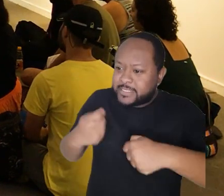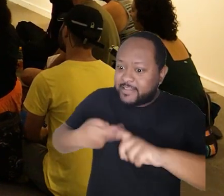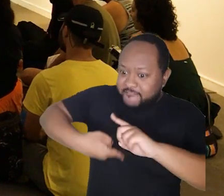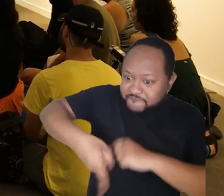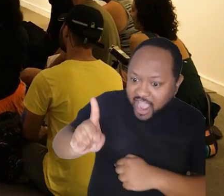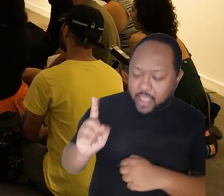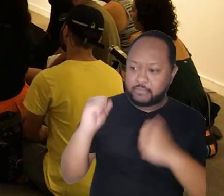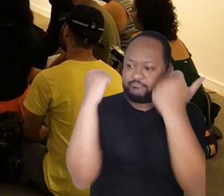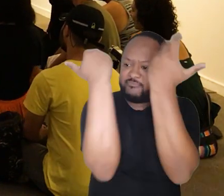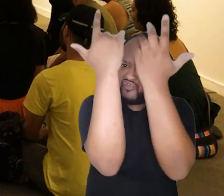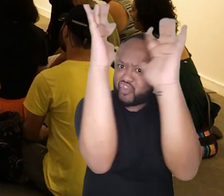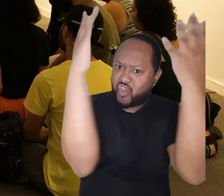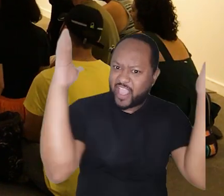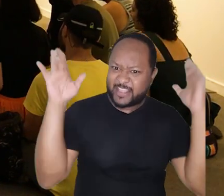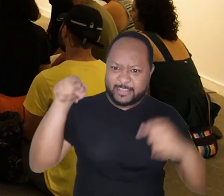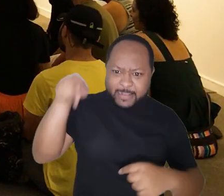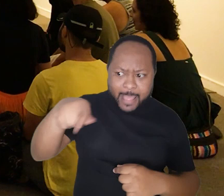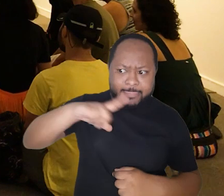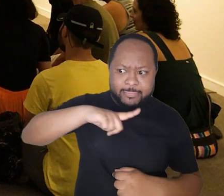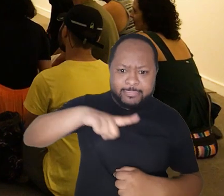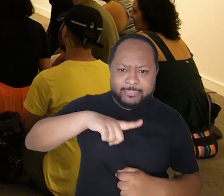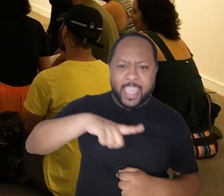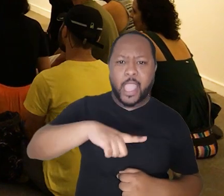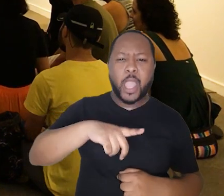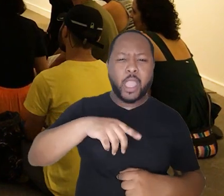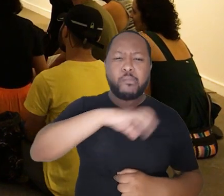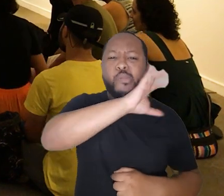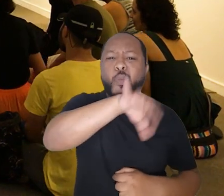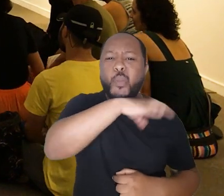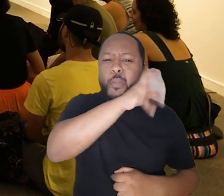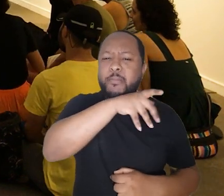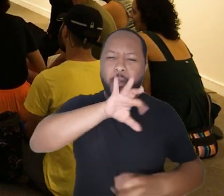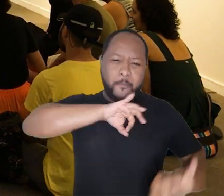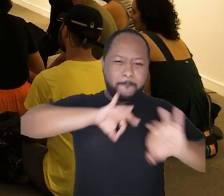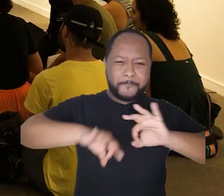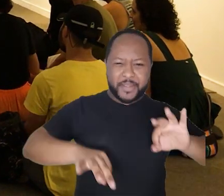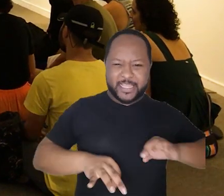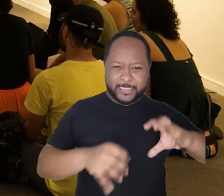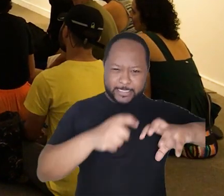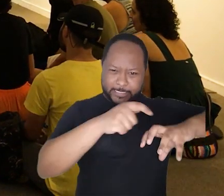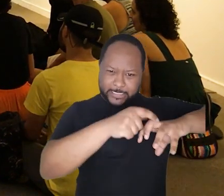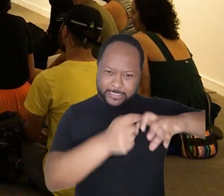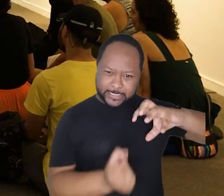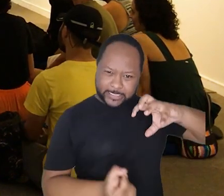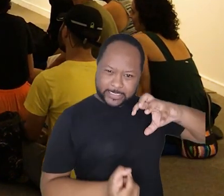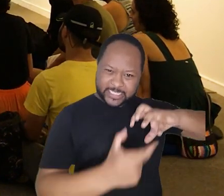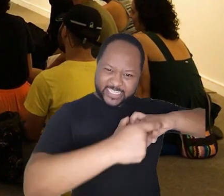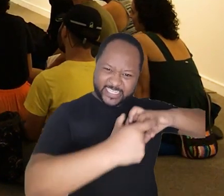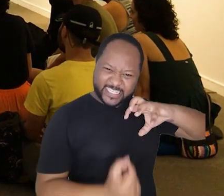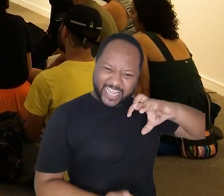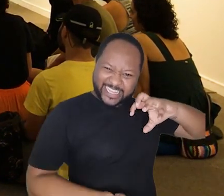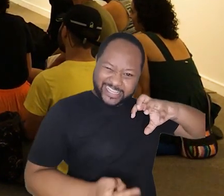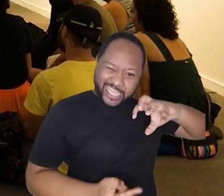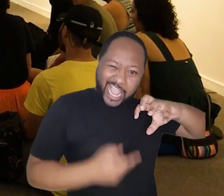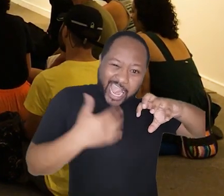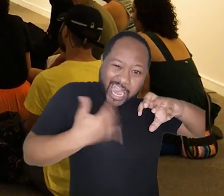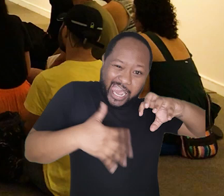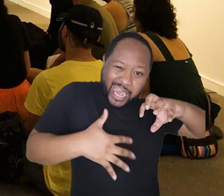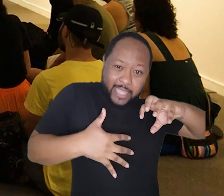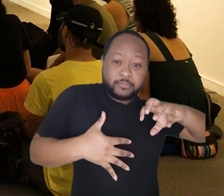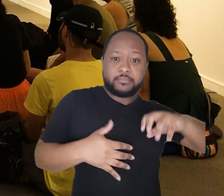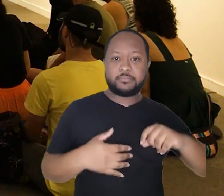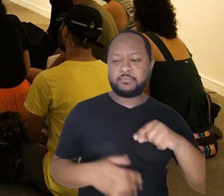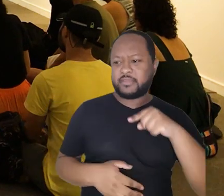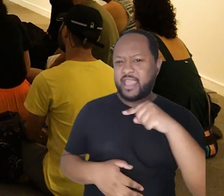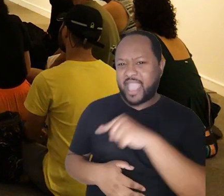na floresta e me trazer a onça com garras de sabre. O Anansi, um senhor